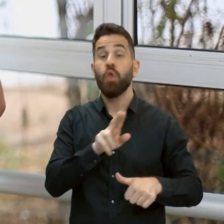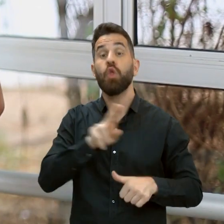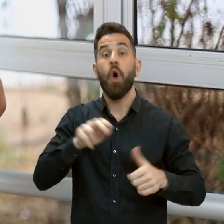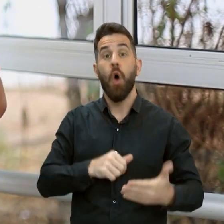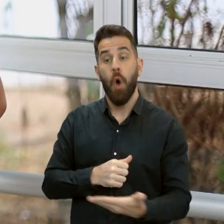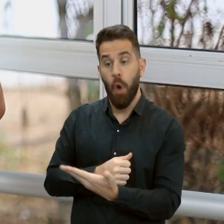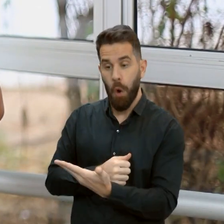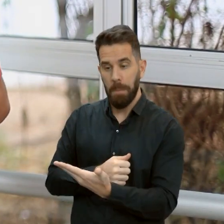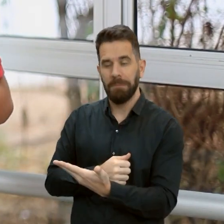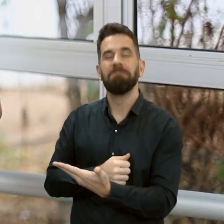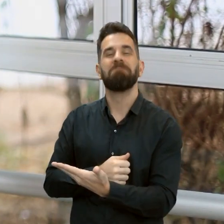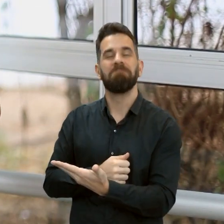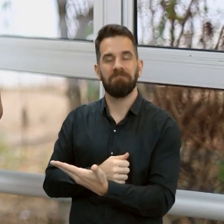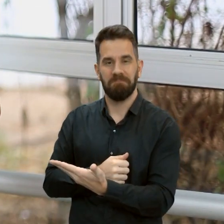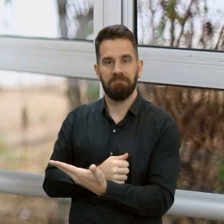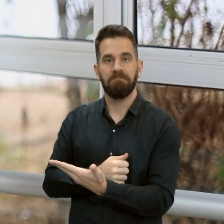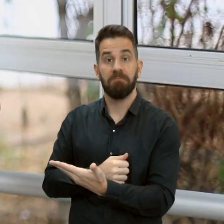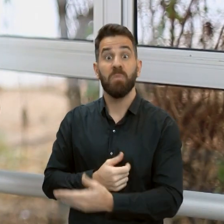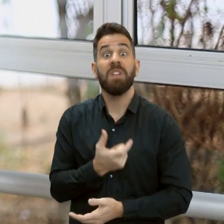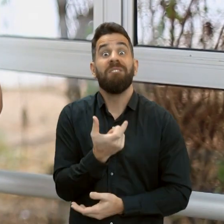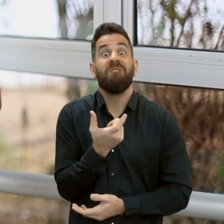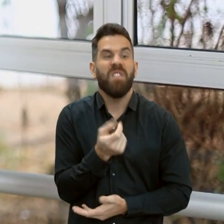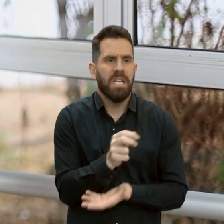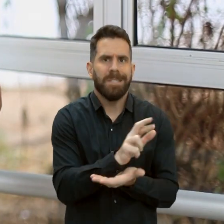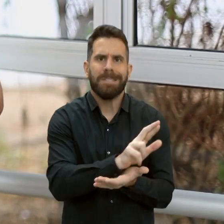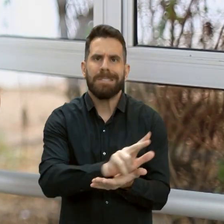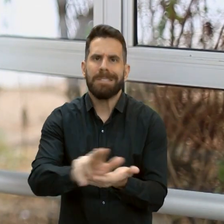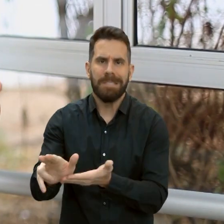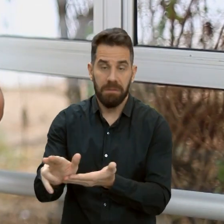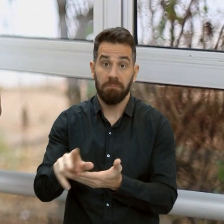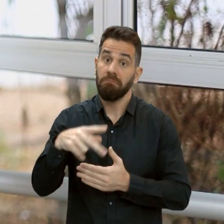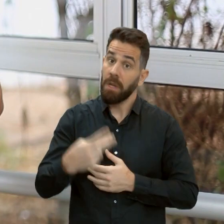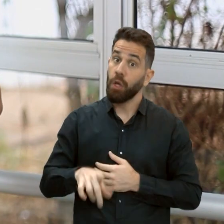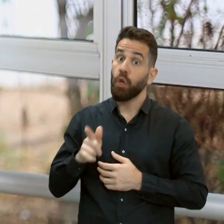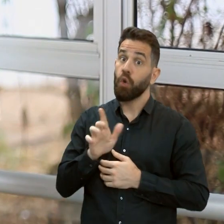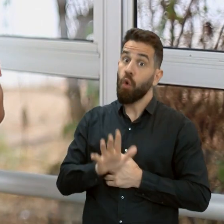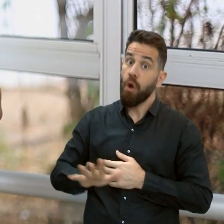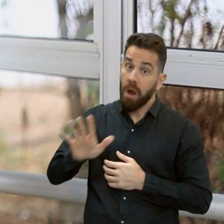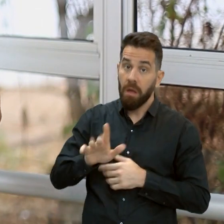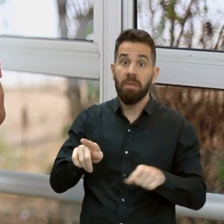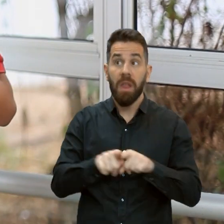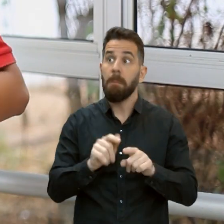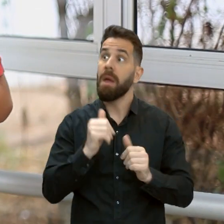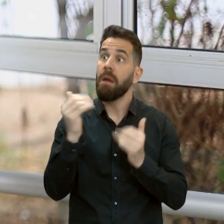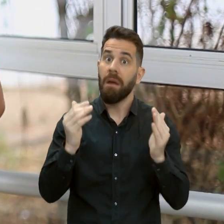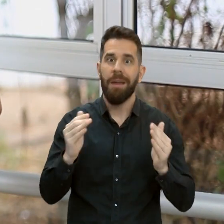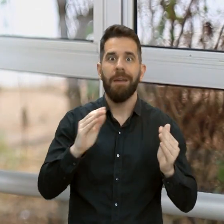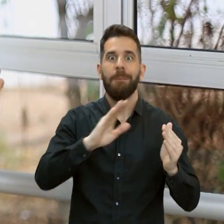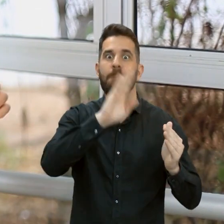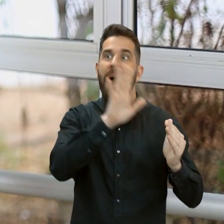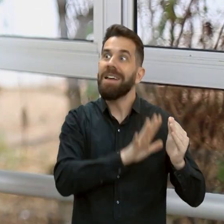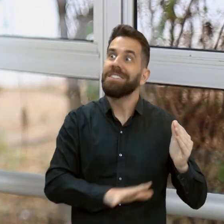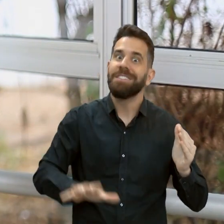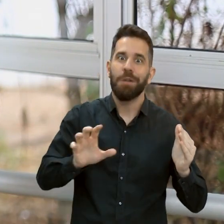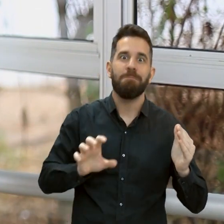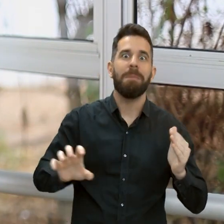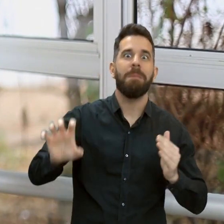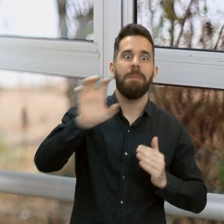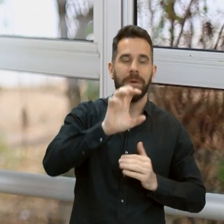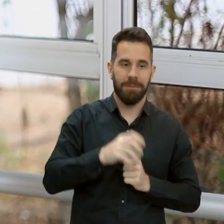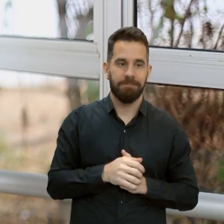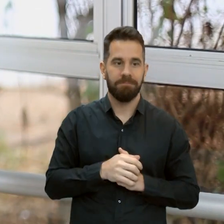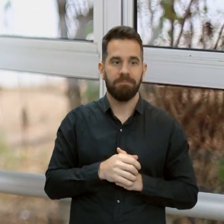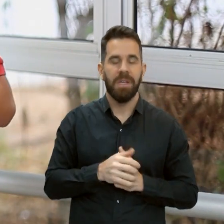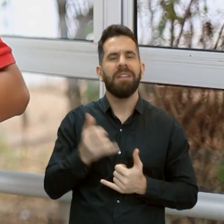artistas nacionais e goianos. Para saber mais informações, acesse o perfil no Instagram,